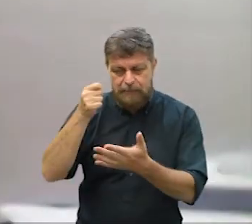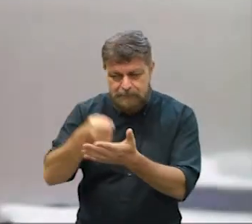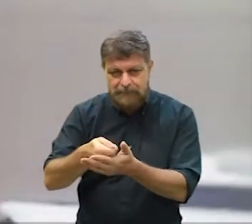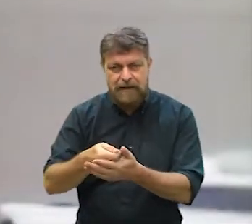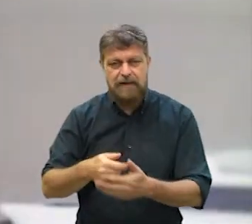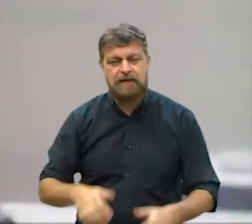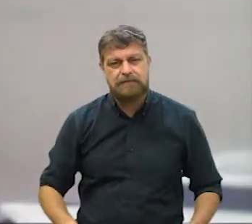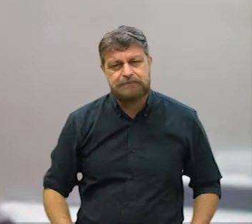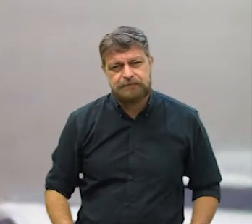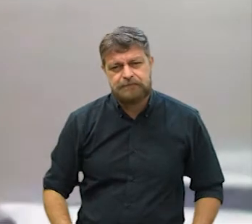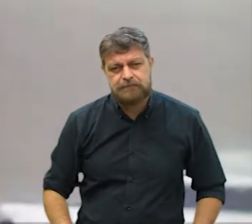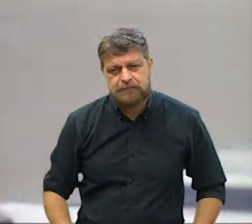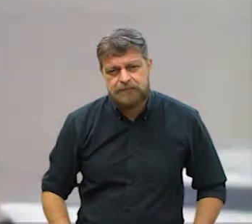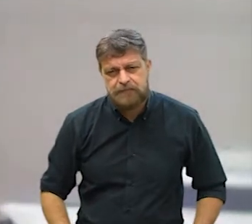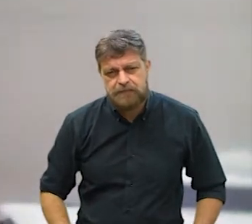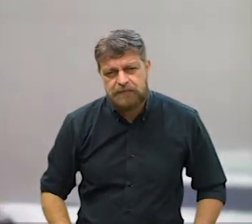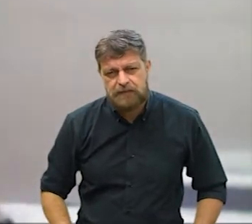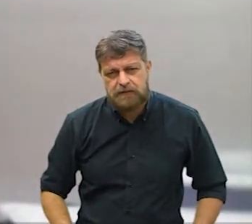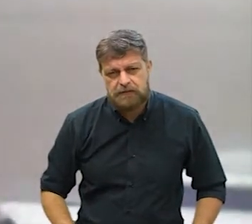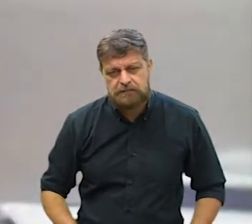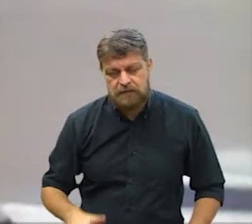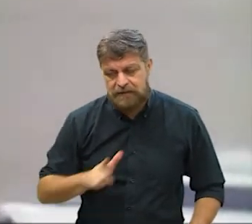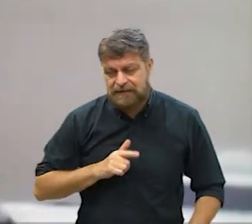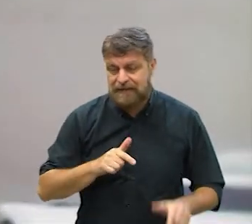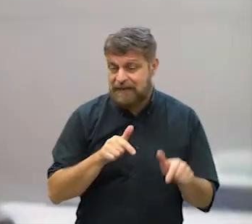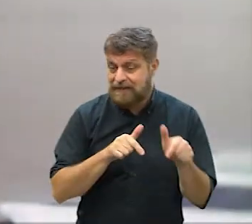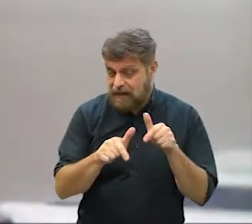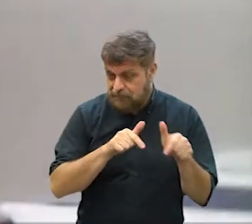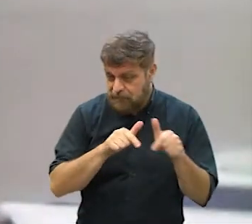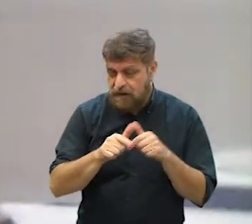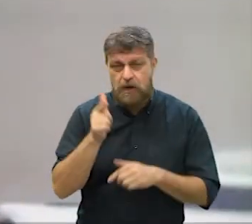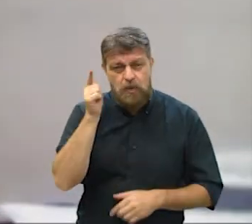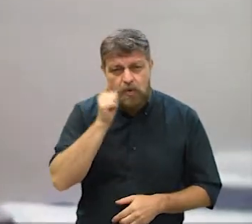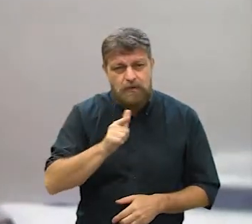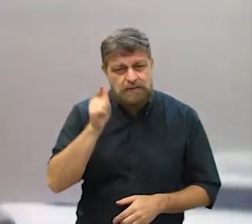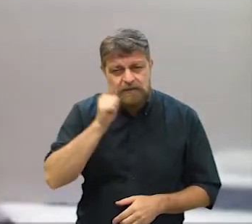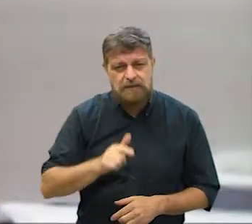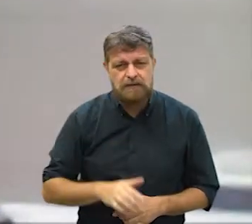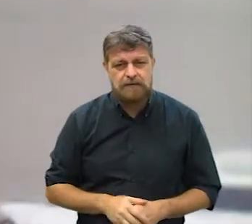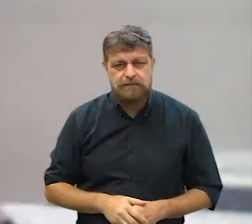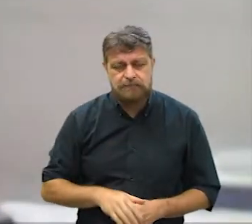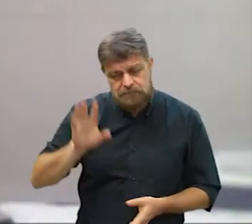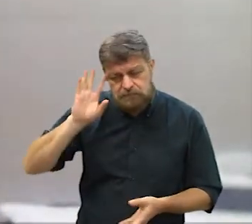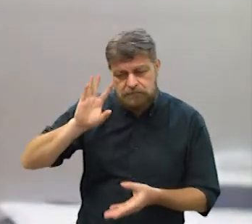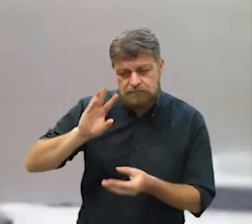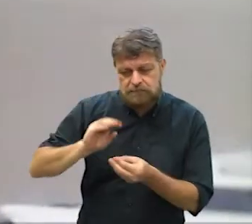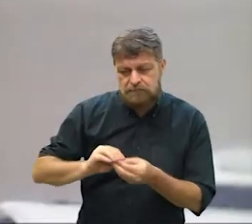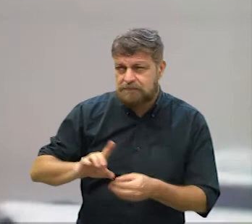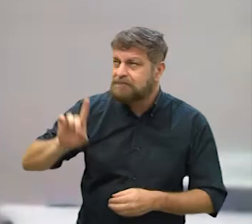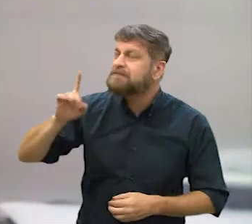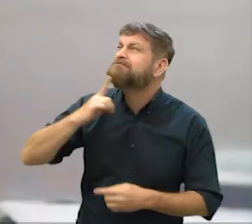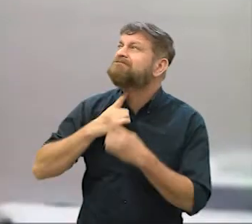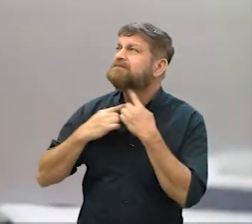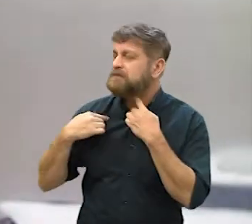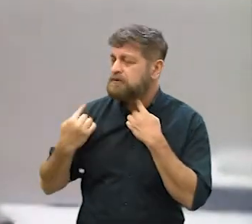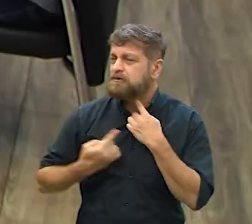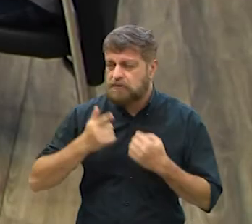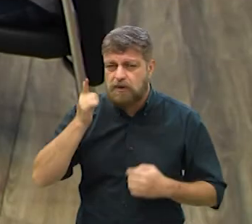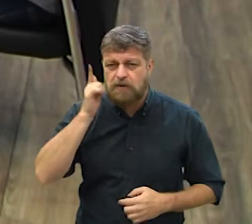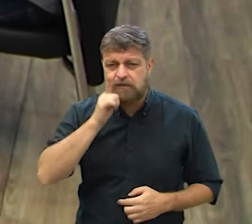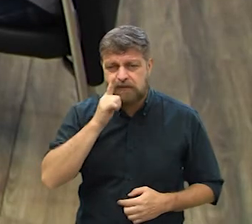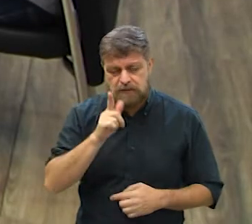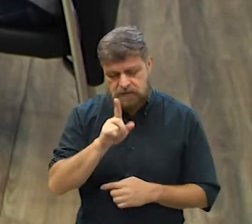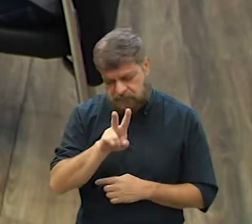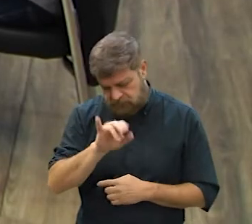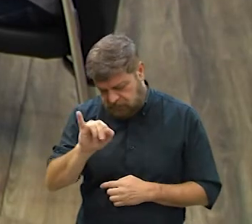pagar iluminação, né? Vai dar emprego, né? Enfim. Mas, se Deus quiser, nós vamos conseguir.